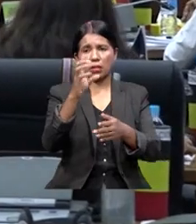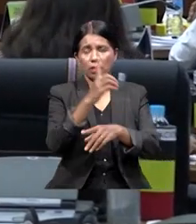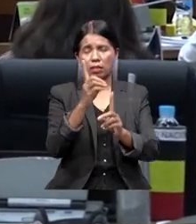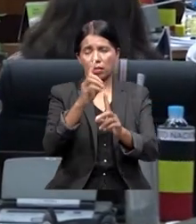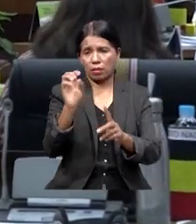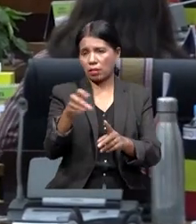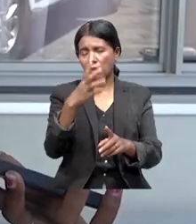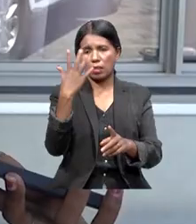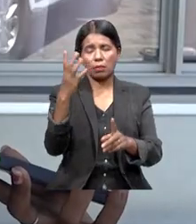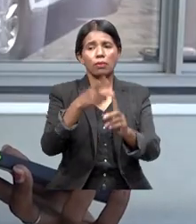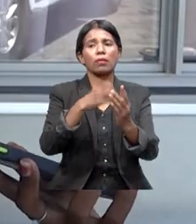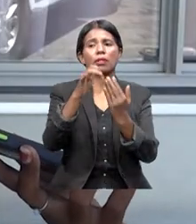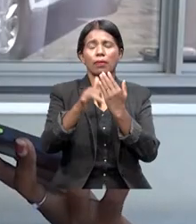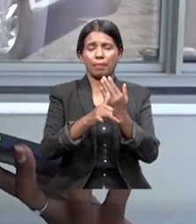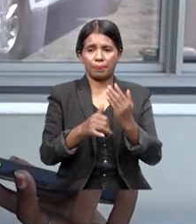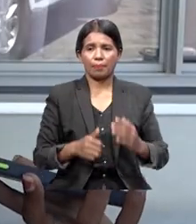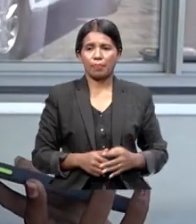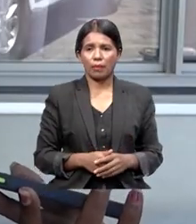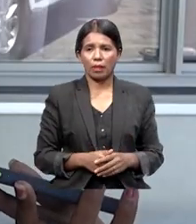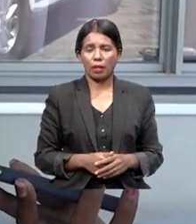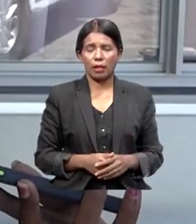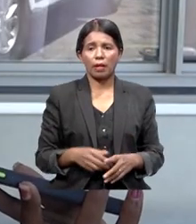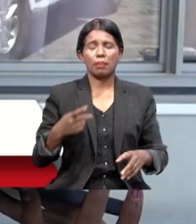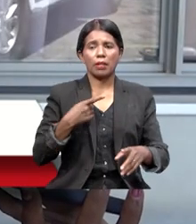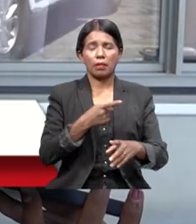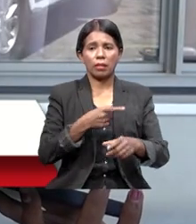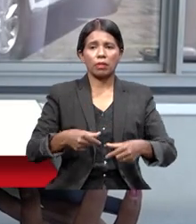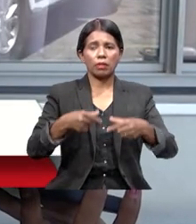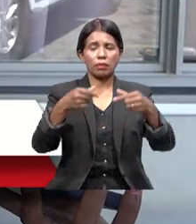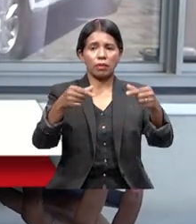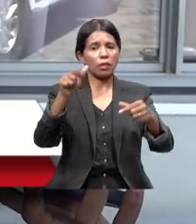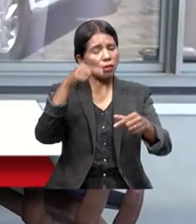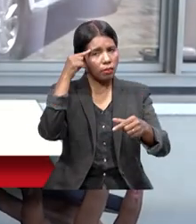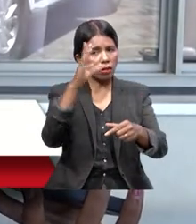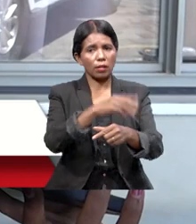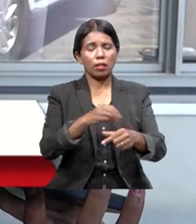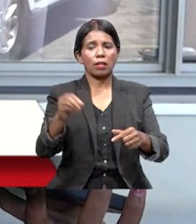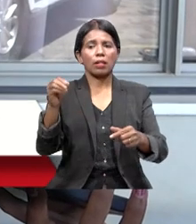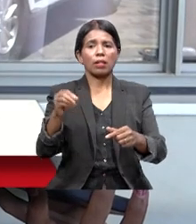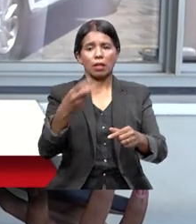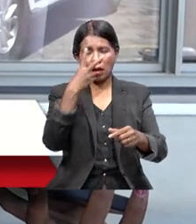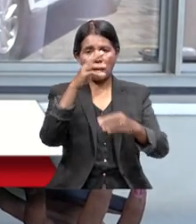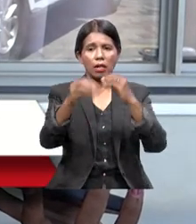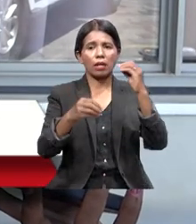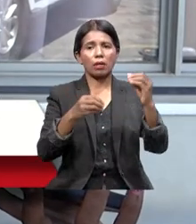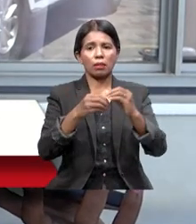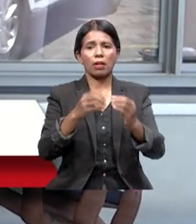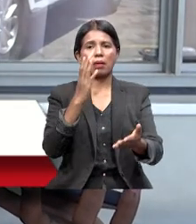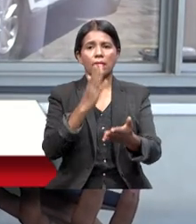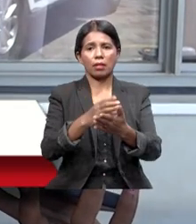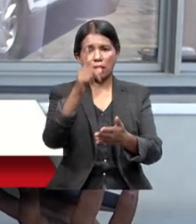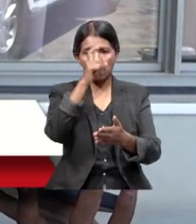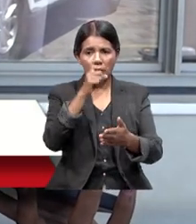junho. Pedido de autorização, parlamento foi autorização para governo atu legisla kunaba limites de idade